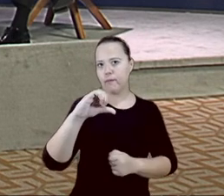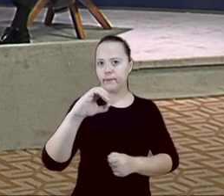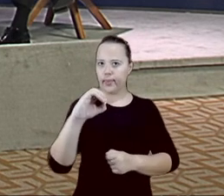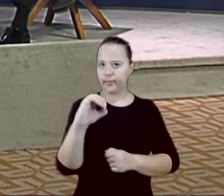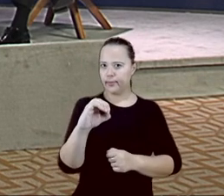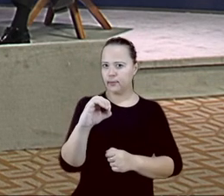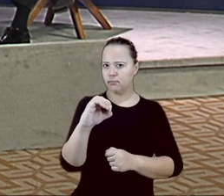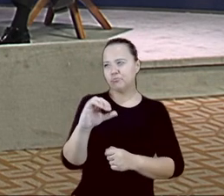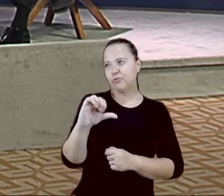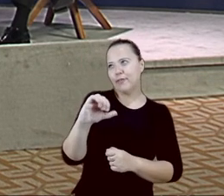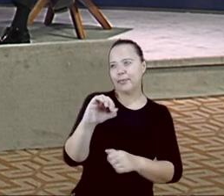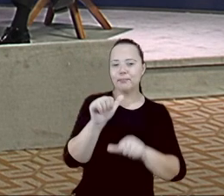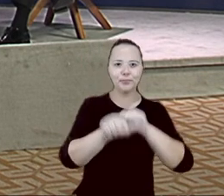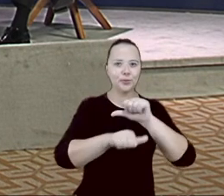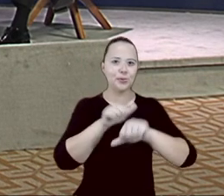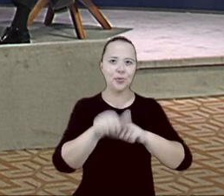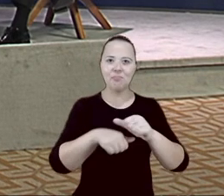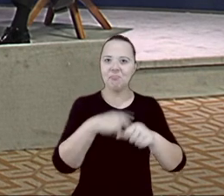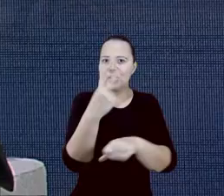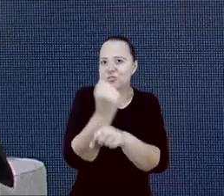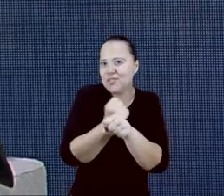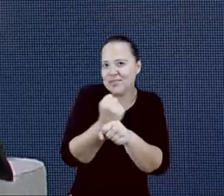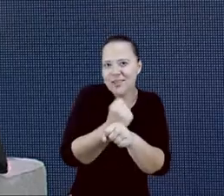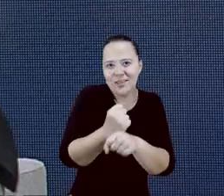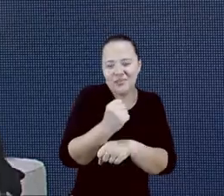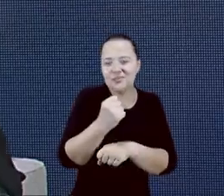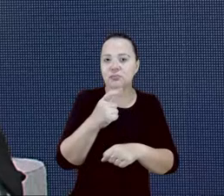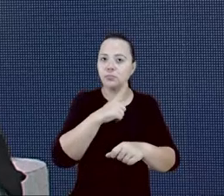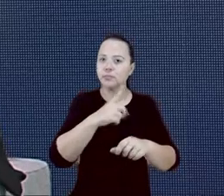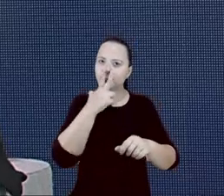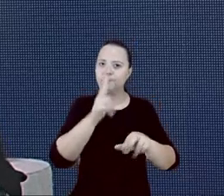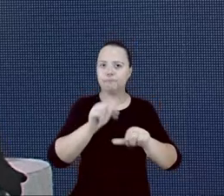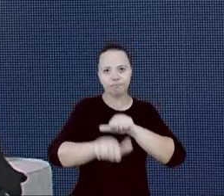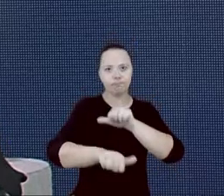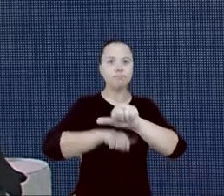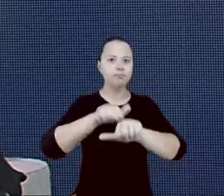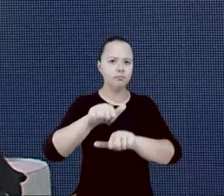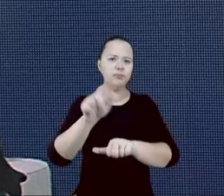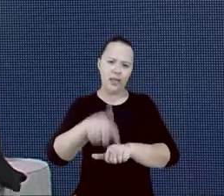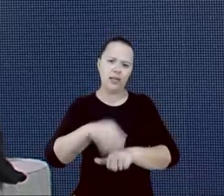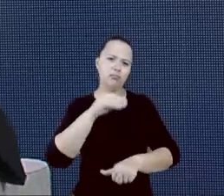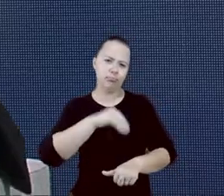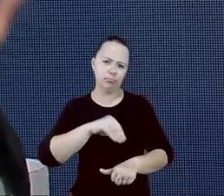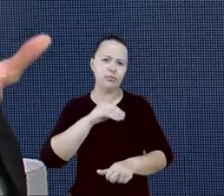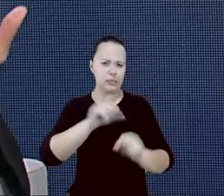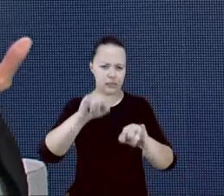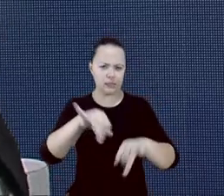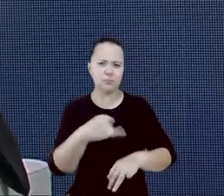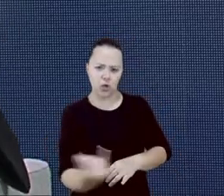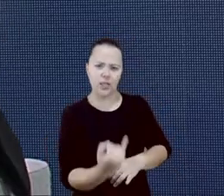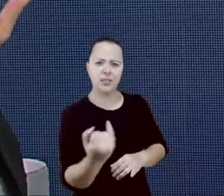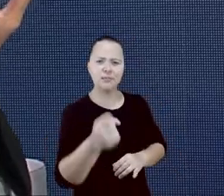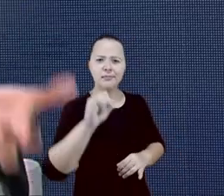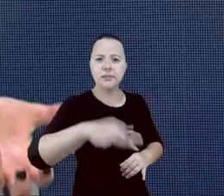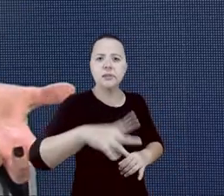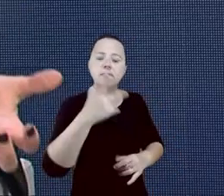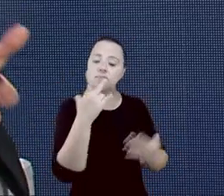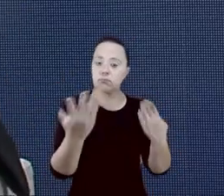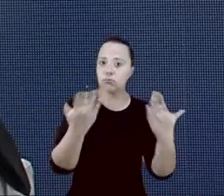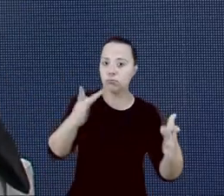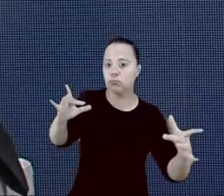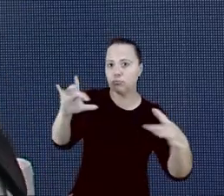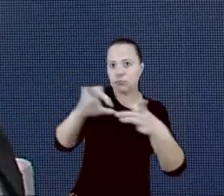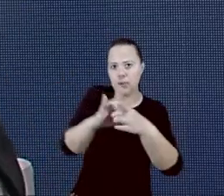um pouco mais de dois anos de duration né então é uma remuneração muito interessante em relação ao histórico se